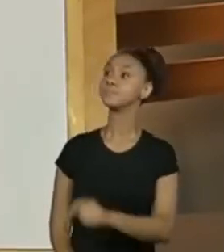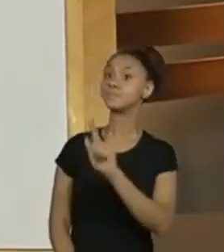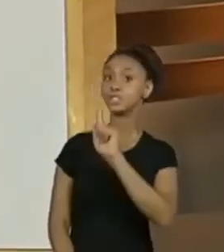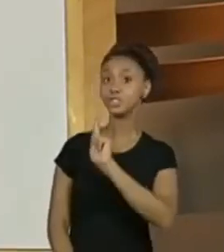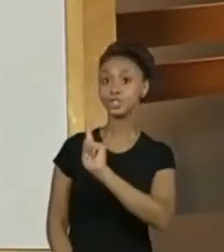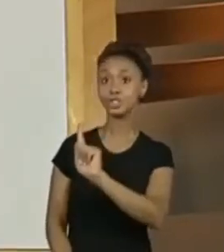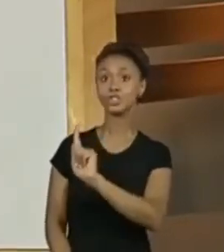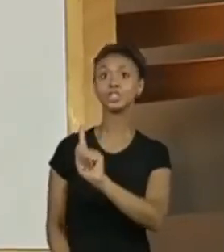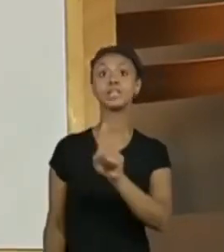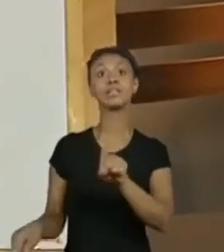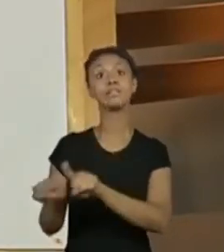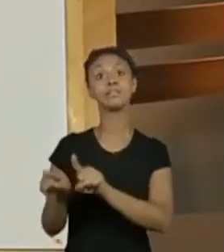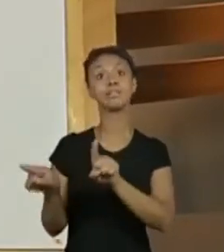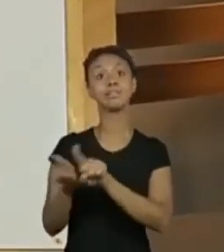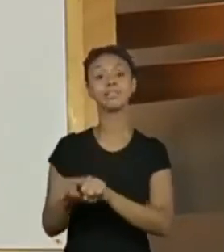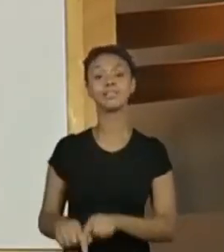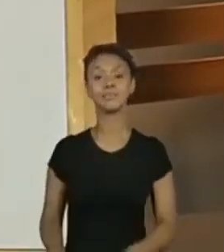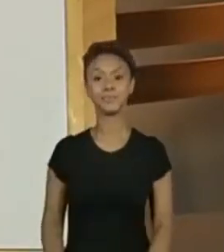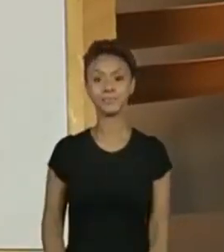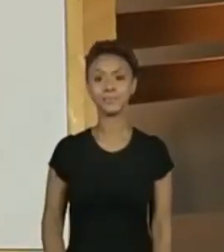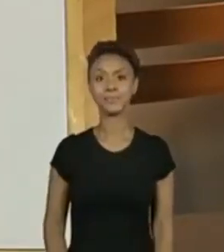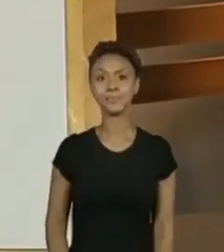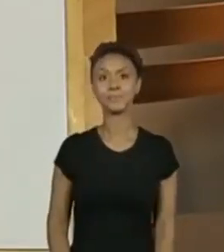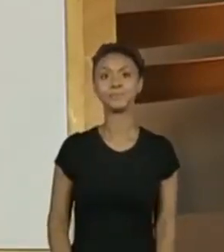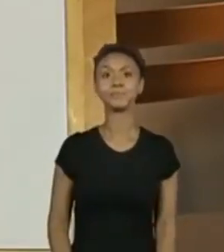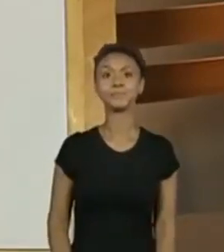Atingido tem G.